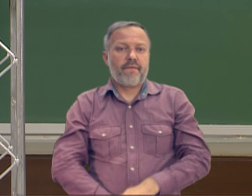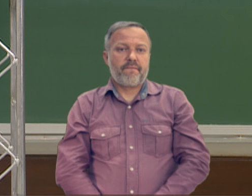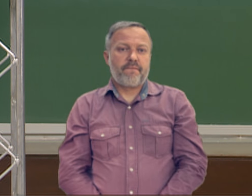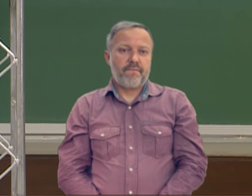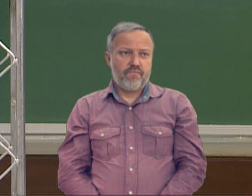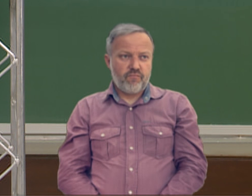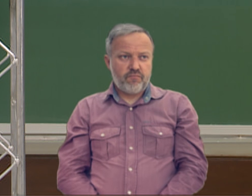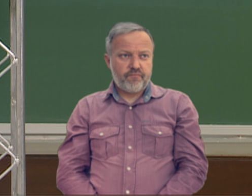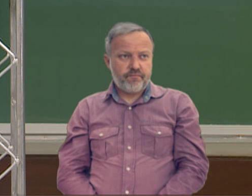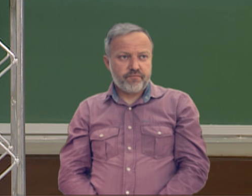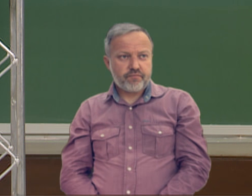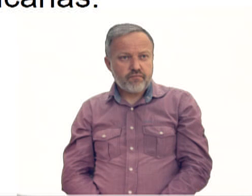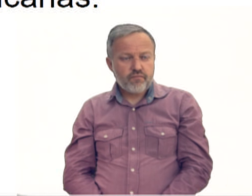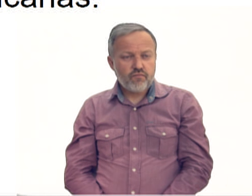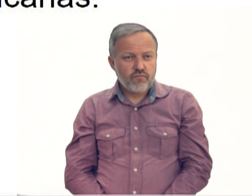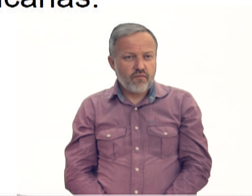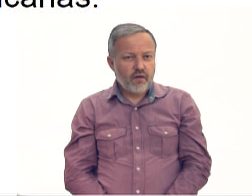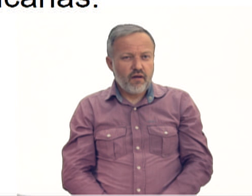ok?